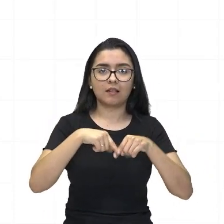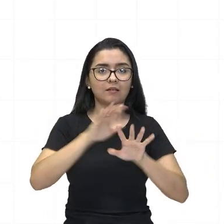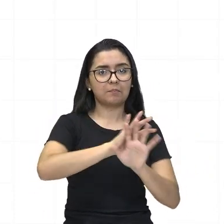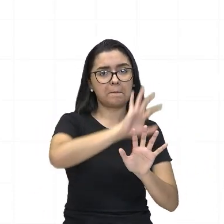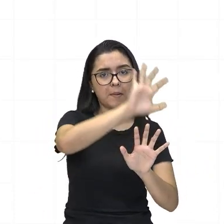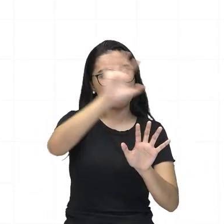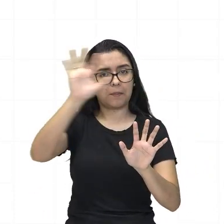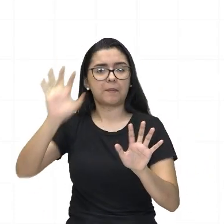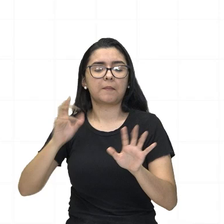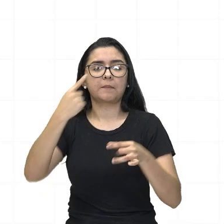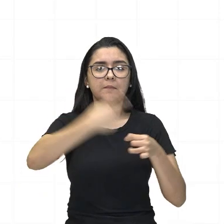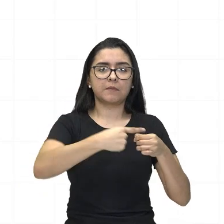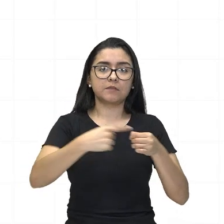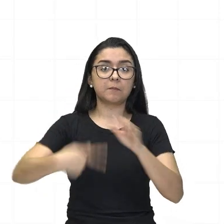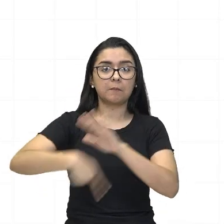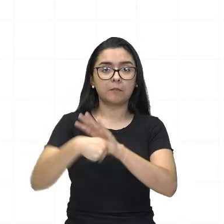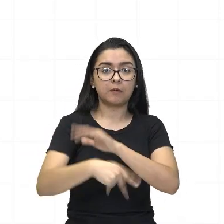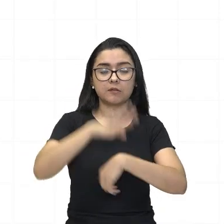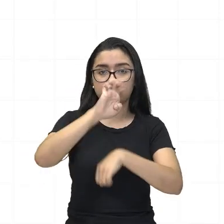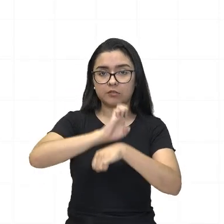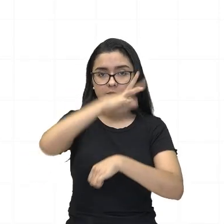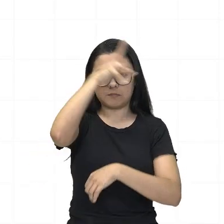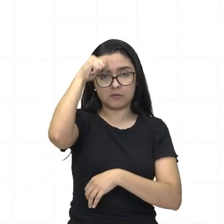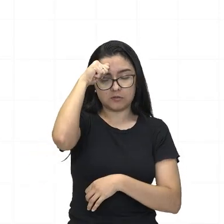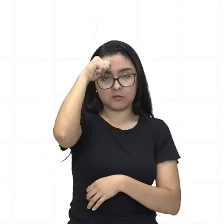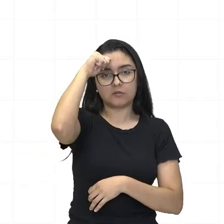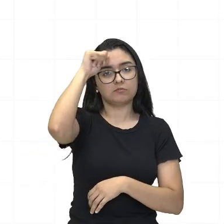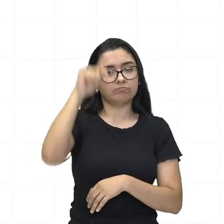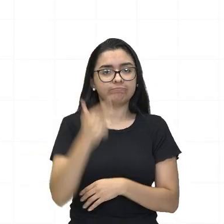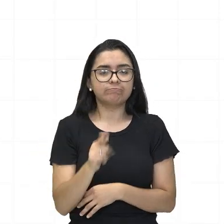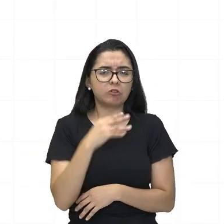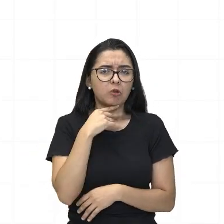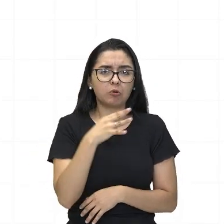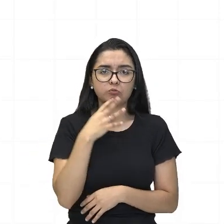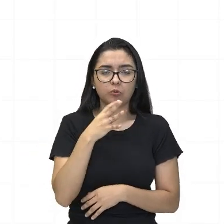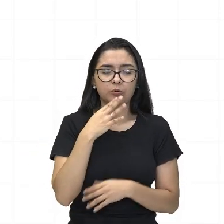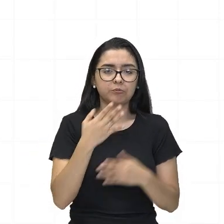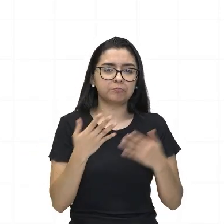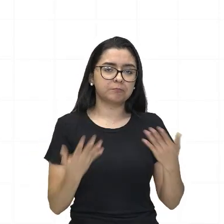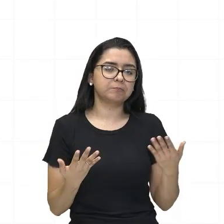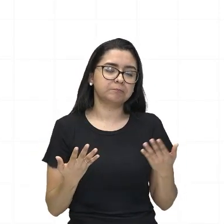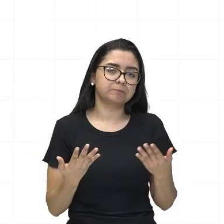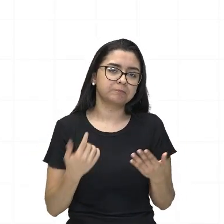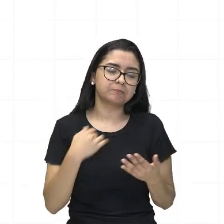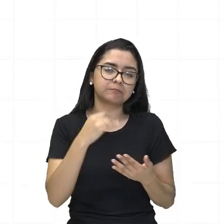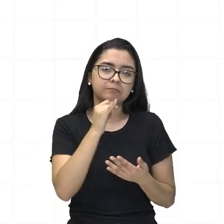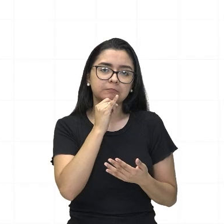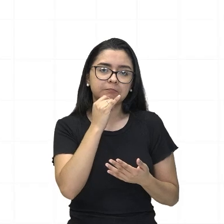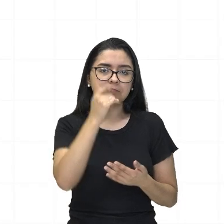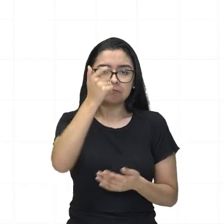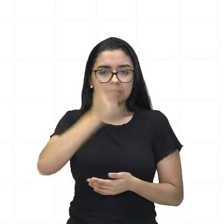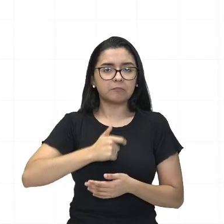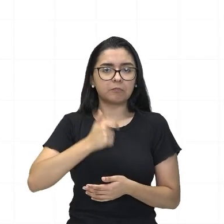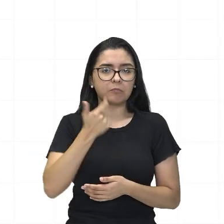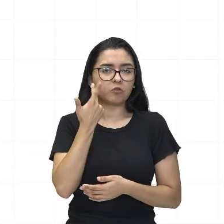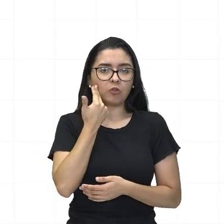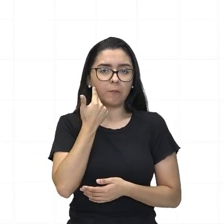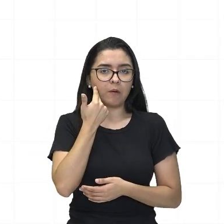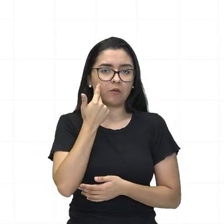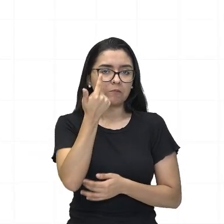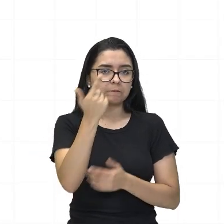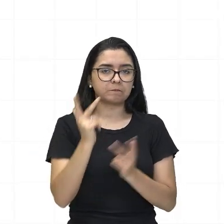nossos municípios aqui no estado do Amazonas. Sou uma pessoa andando na rua como outra